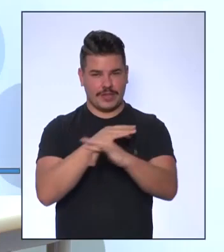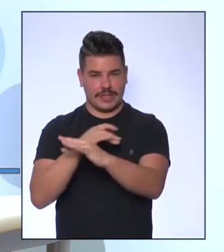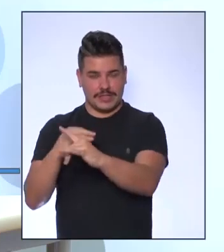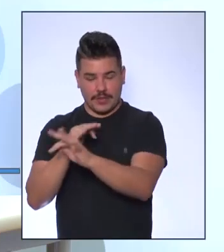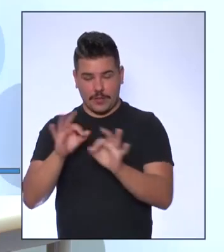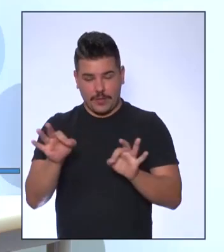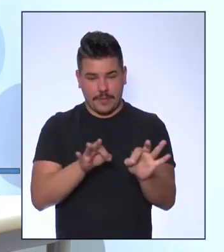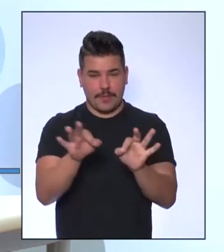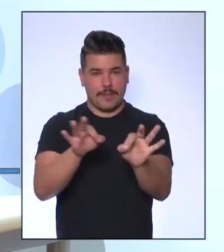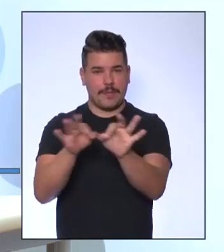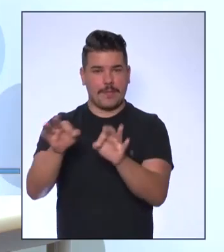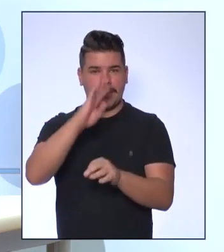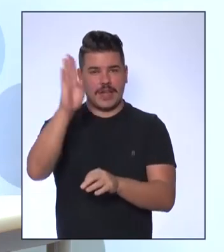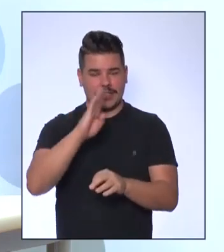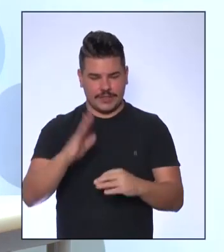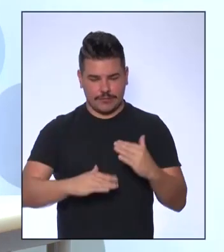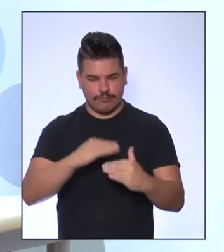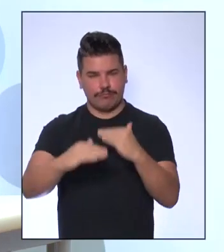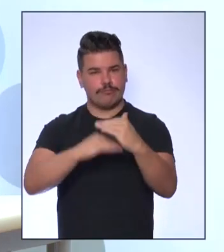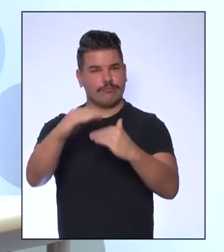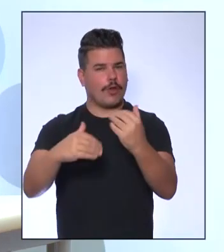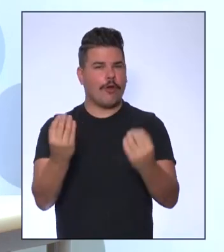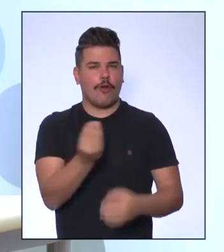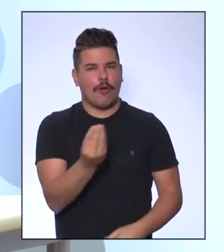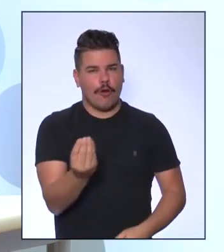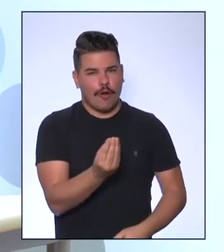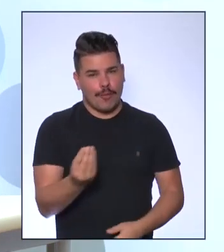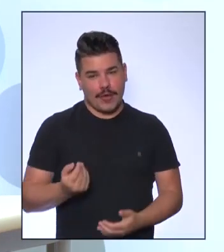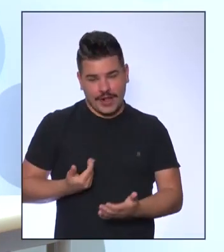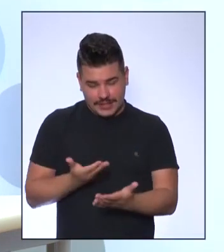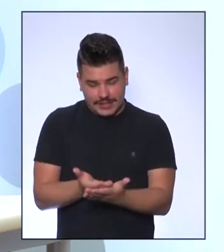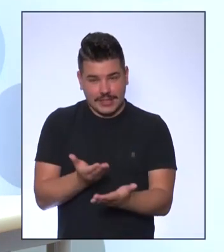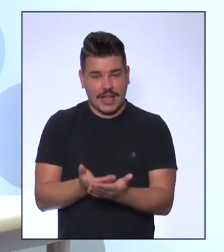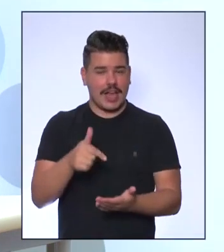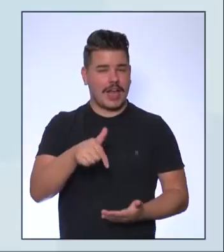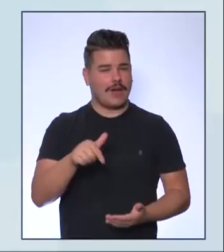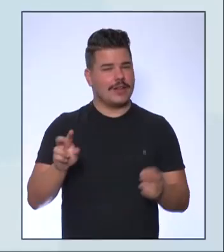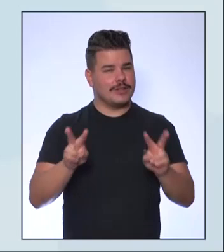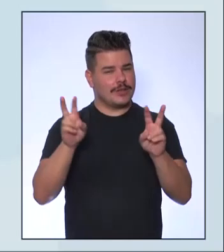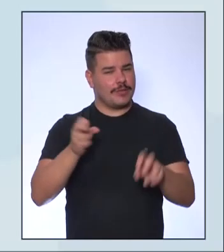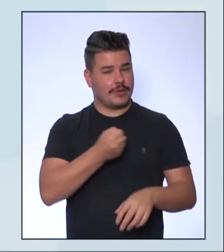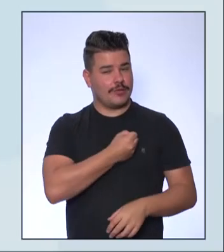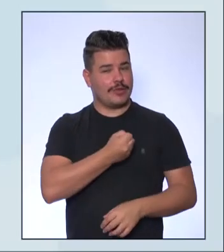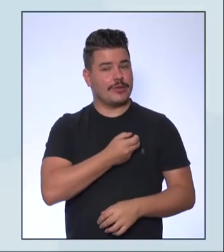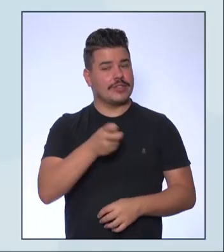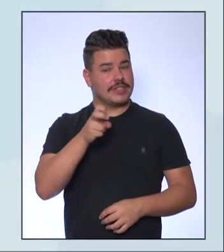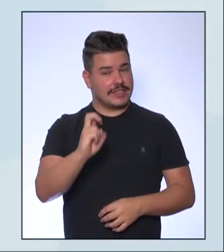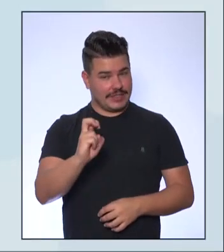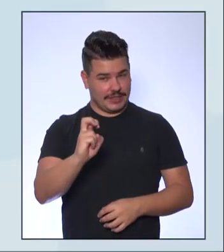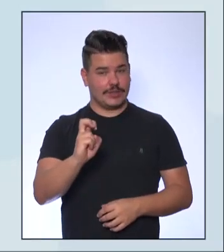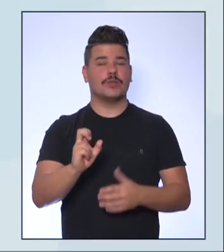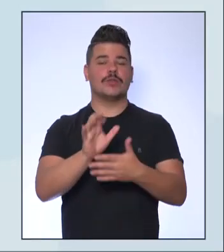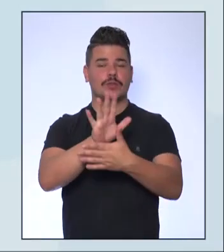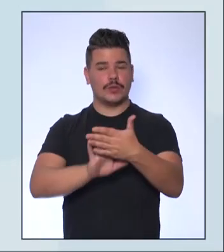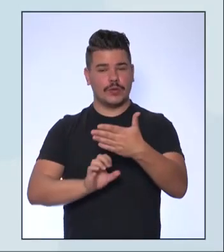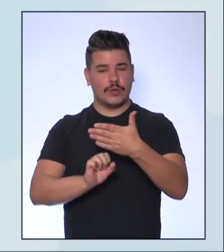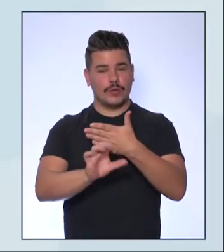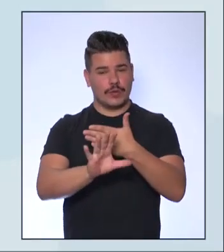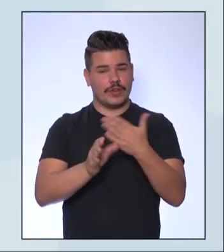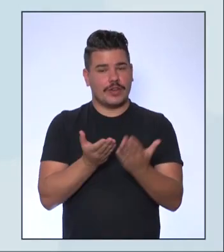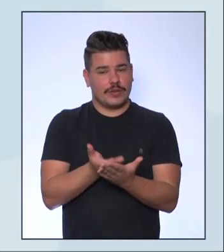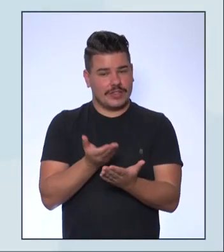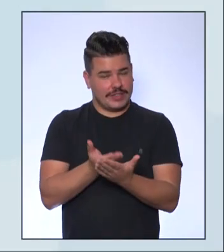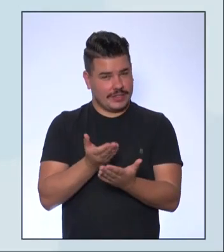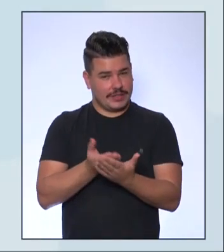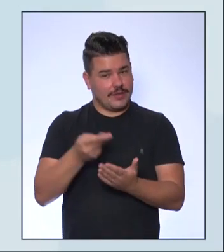Brasil. Essa aula ela é referente à habilidade número 5, estudantes do currículo paulista, onde fala